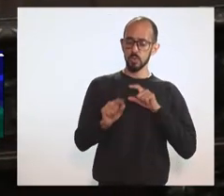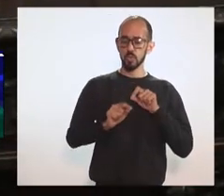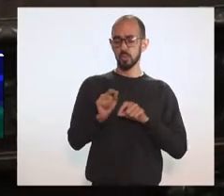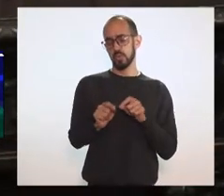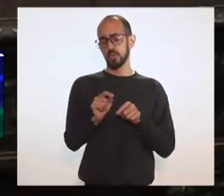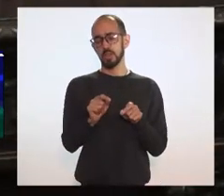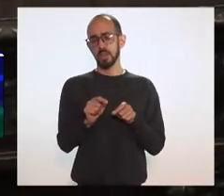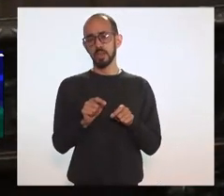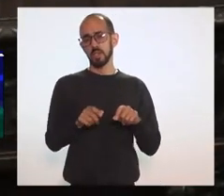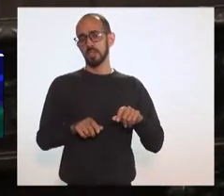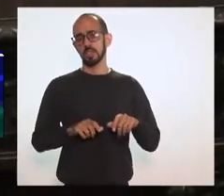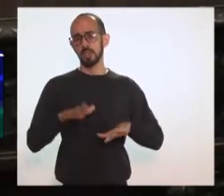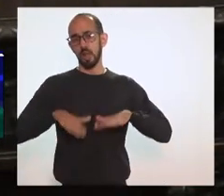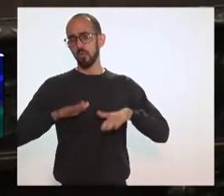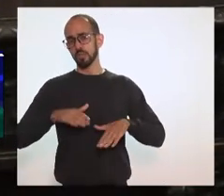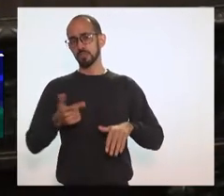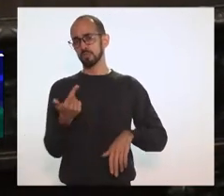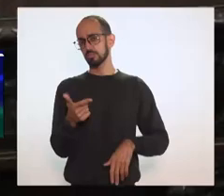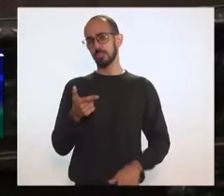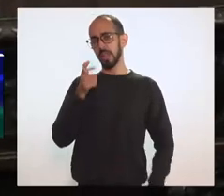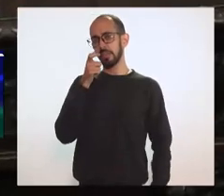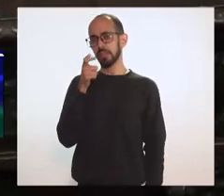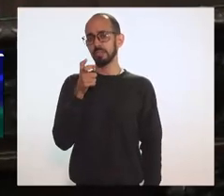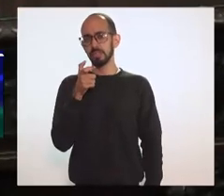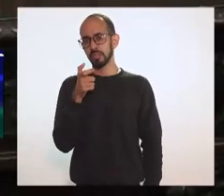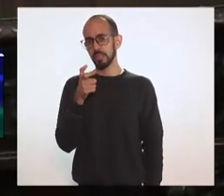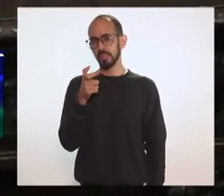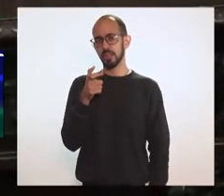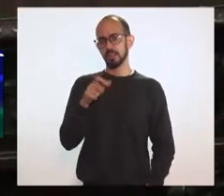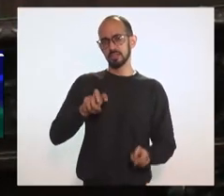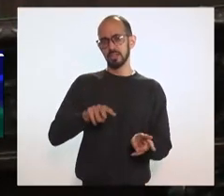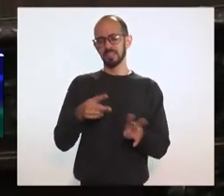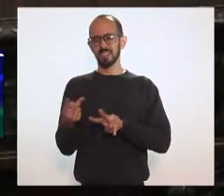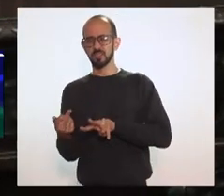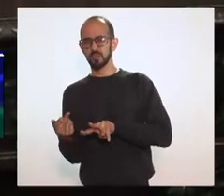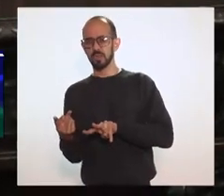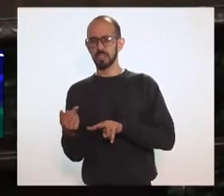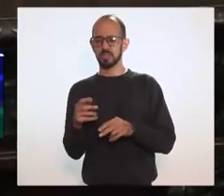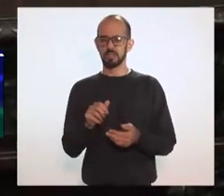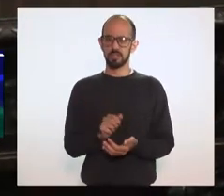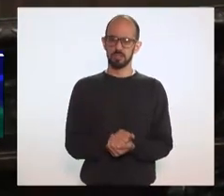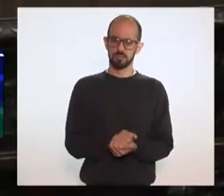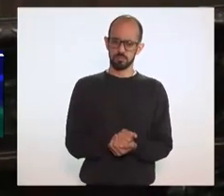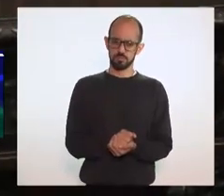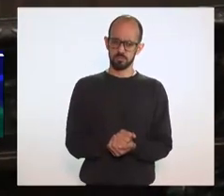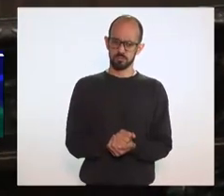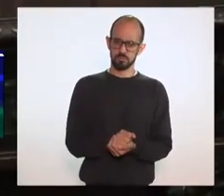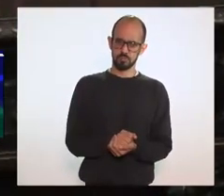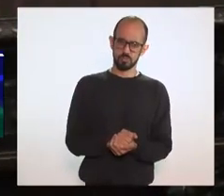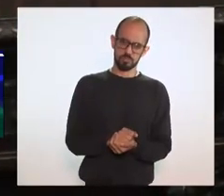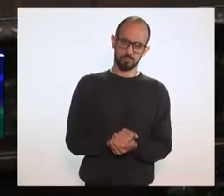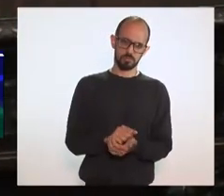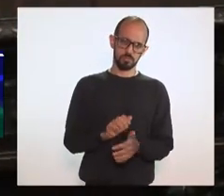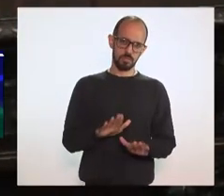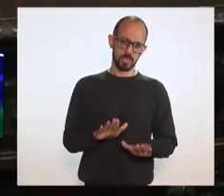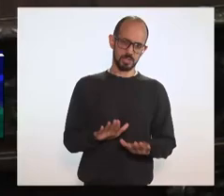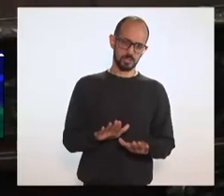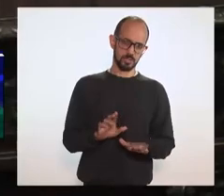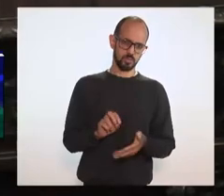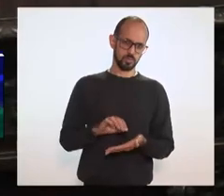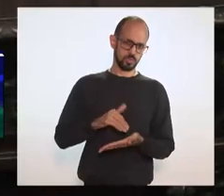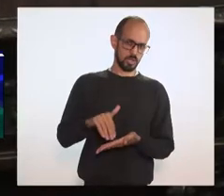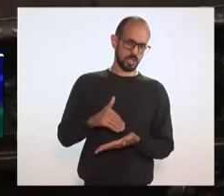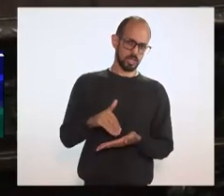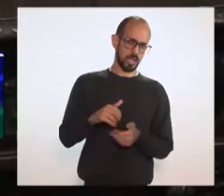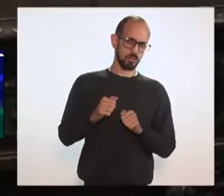que talvez não tenha mais interesse na transferência. Ora, o secretário pode ter, obviamente, posição sobre